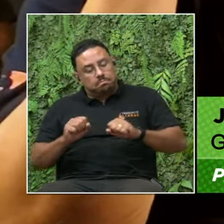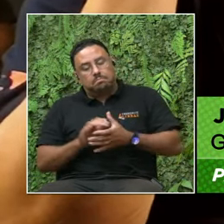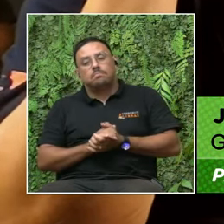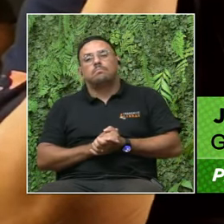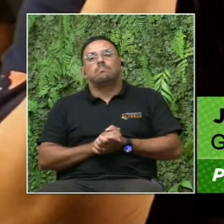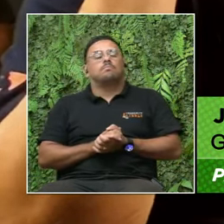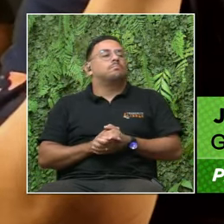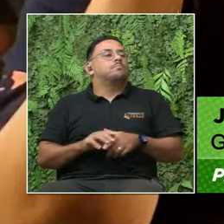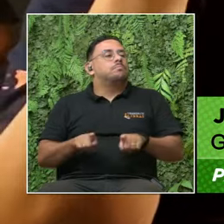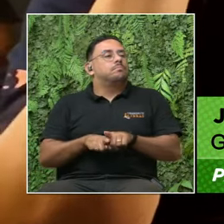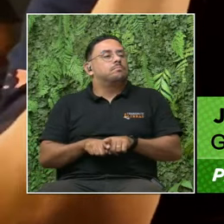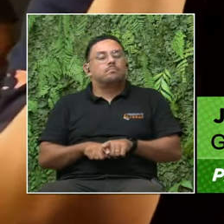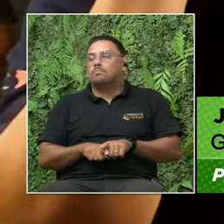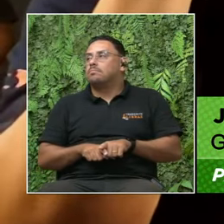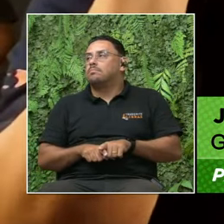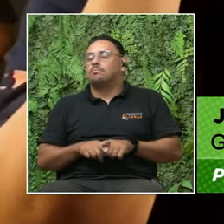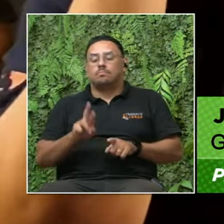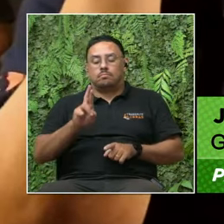pode